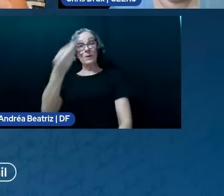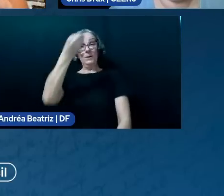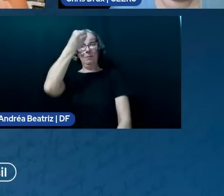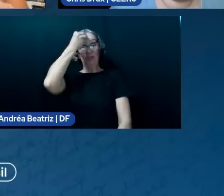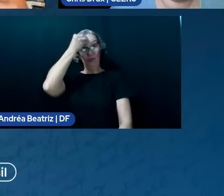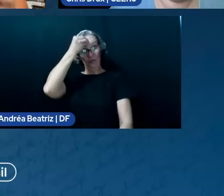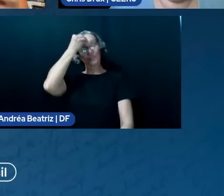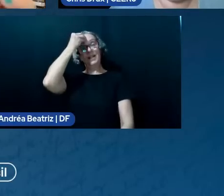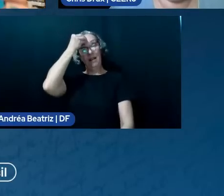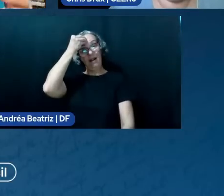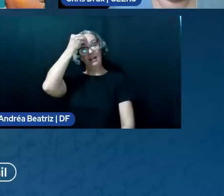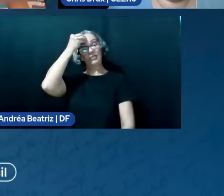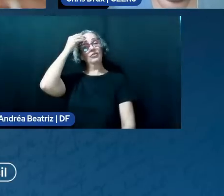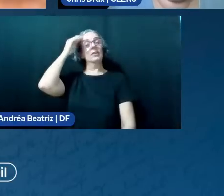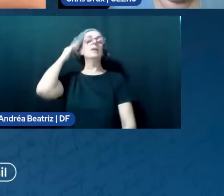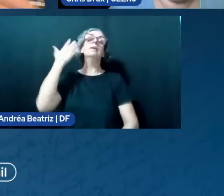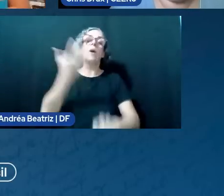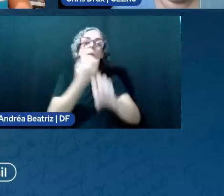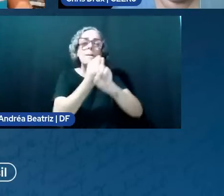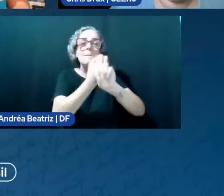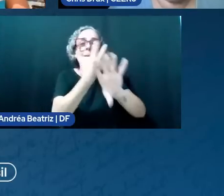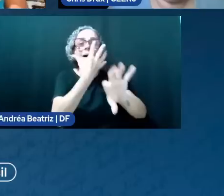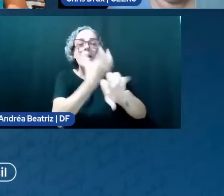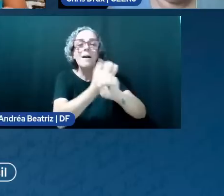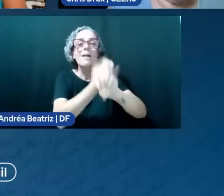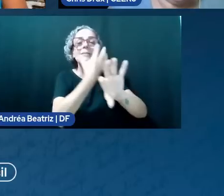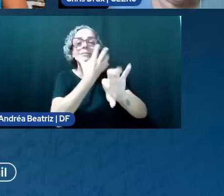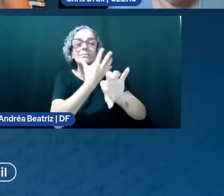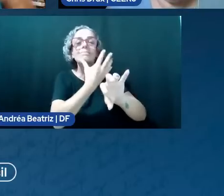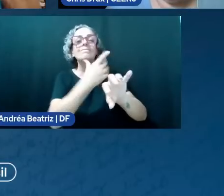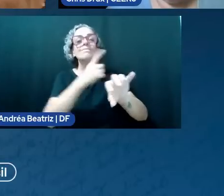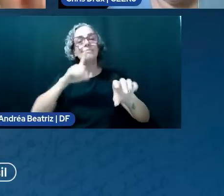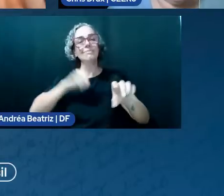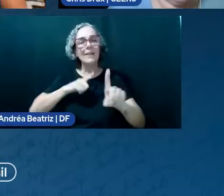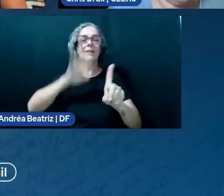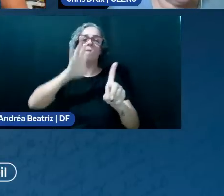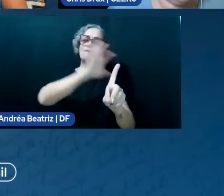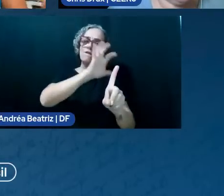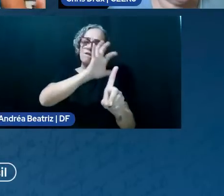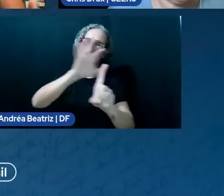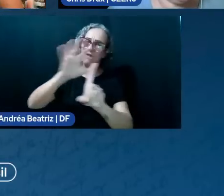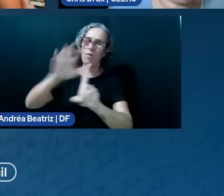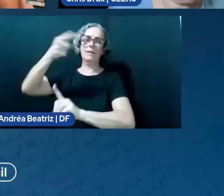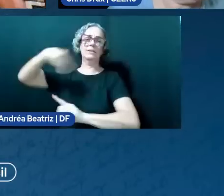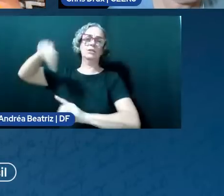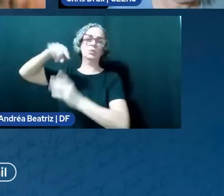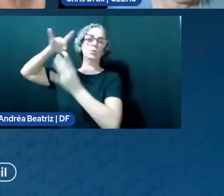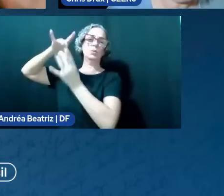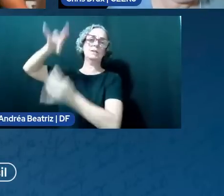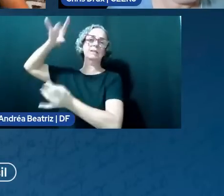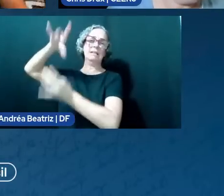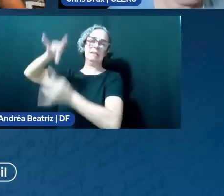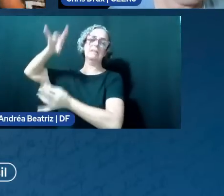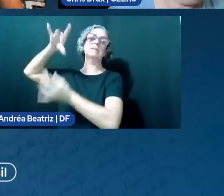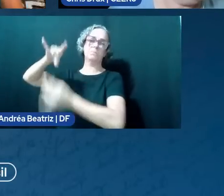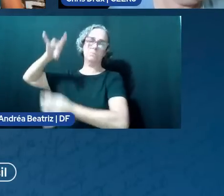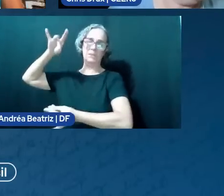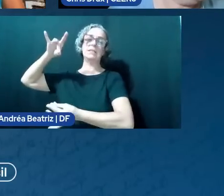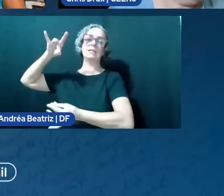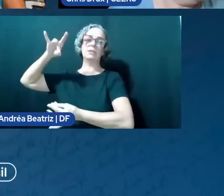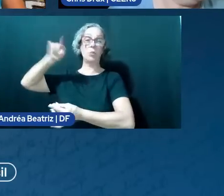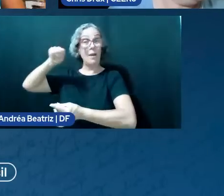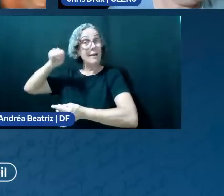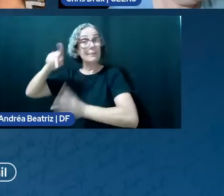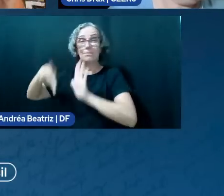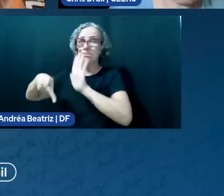que no magnetismo não existe a interferência dos espíritos no efeito puramente magnético. Só que nesse caso